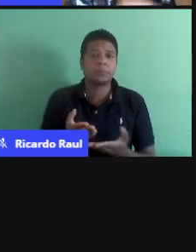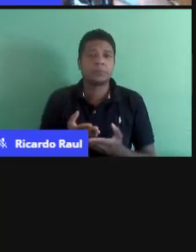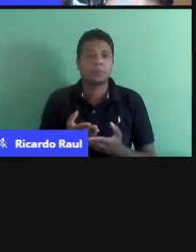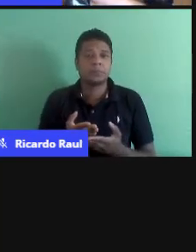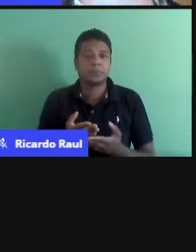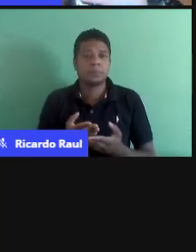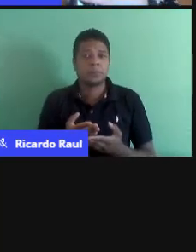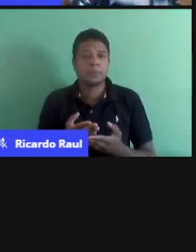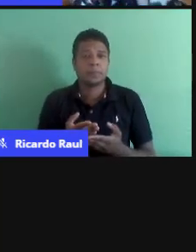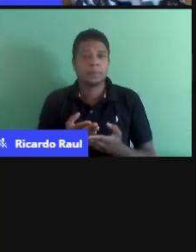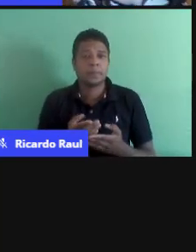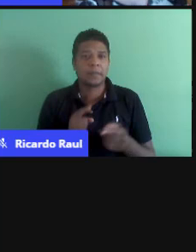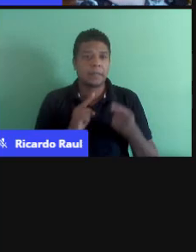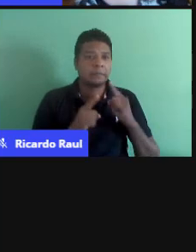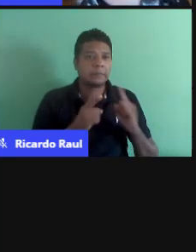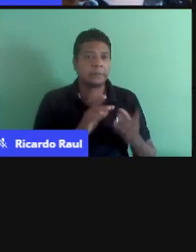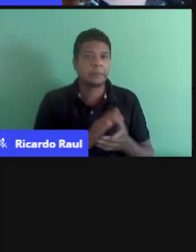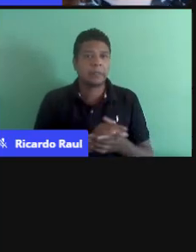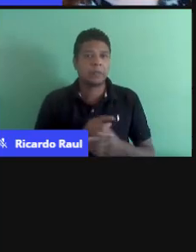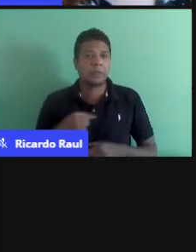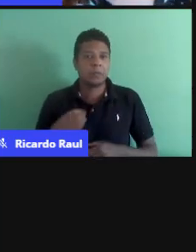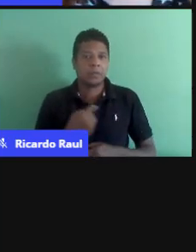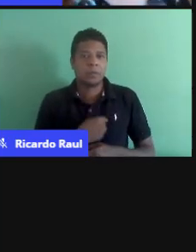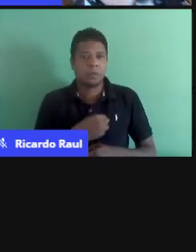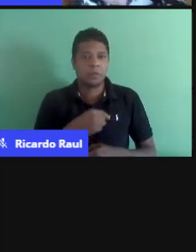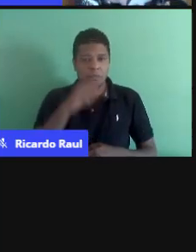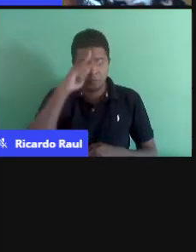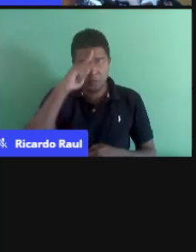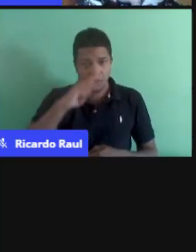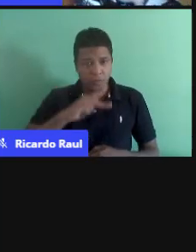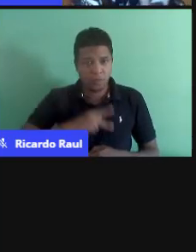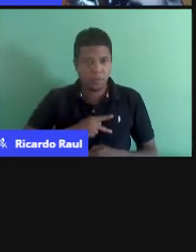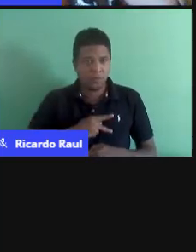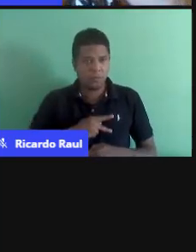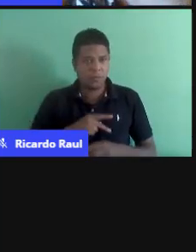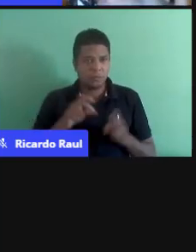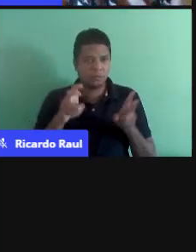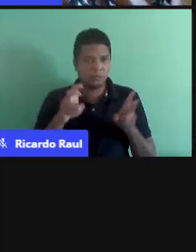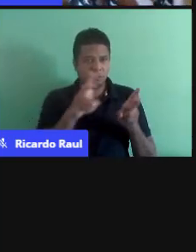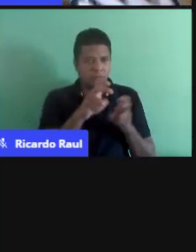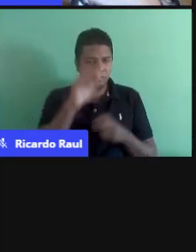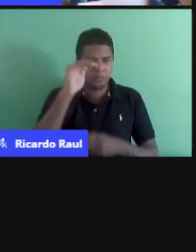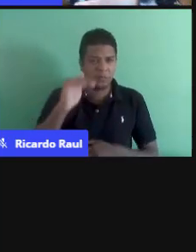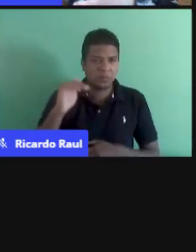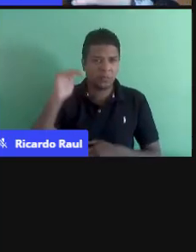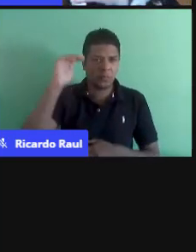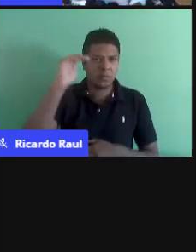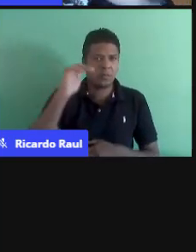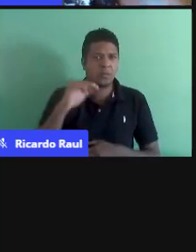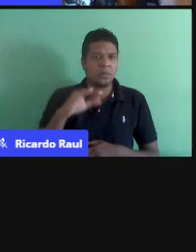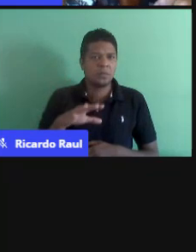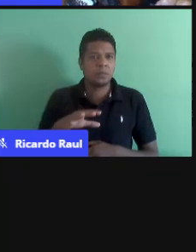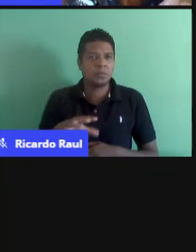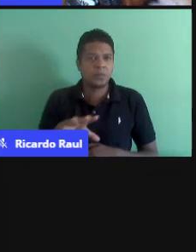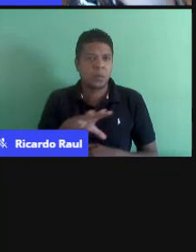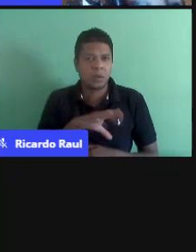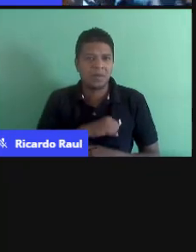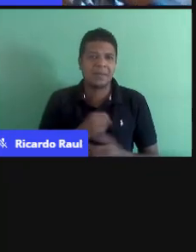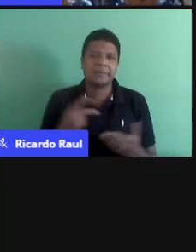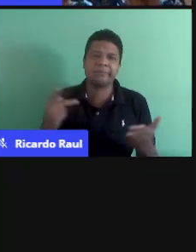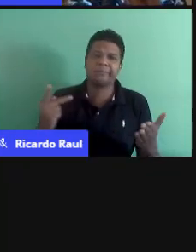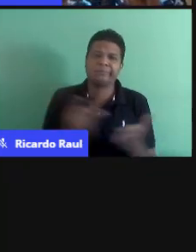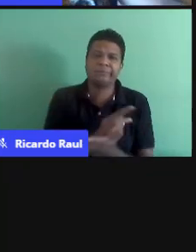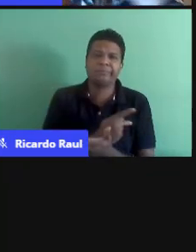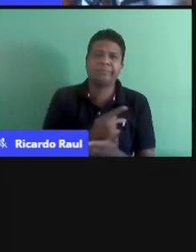desenho só é bom a partir do nosso próprio ponto de vista adulto, dos nossos gostos, enfim, é um erro que